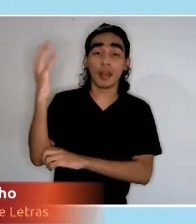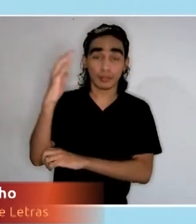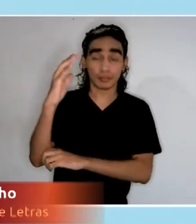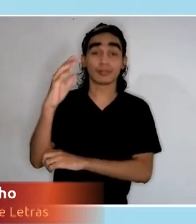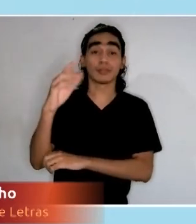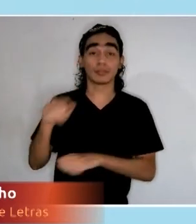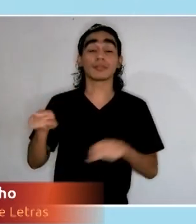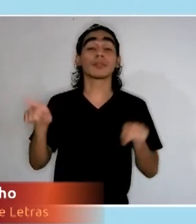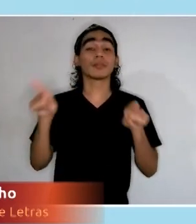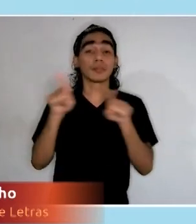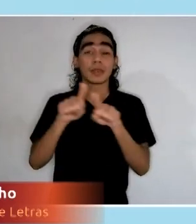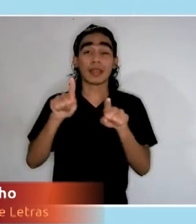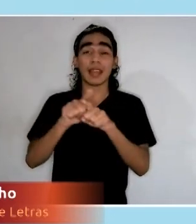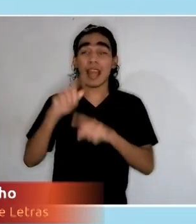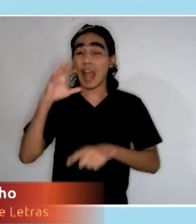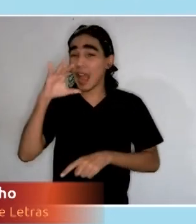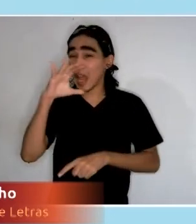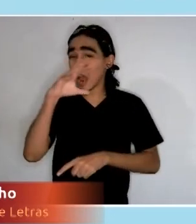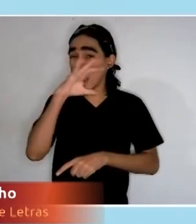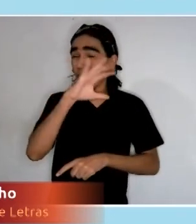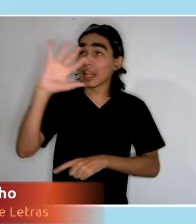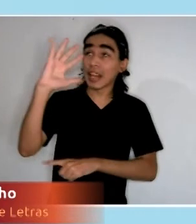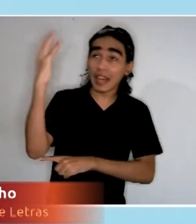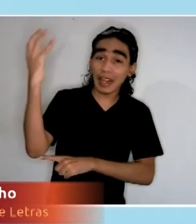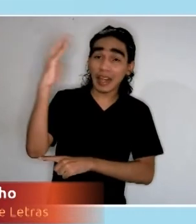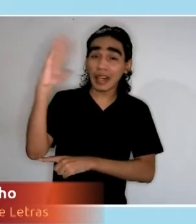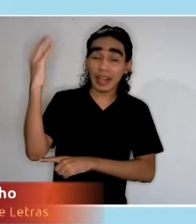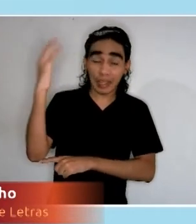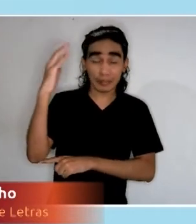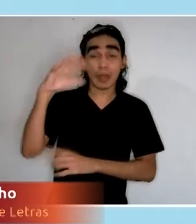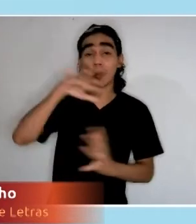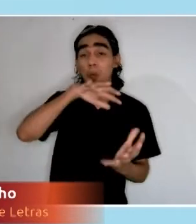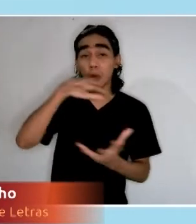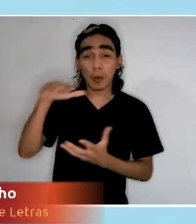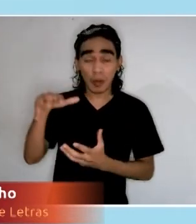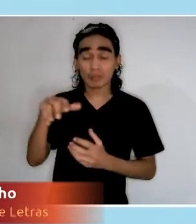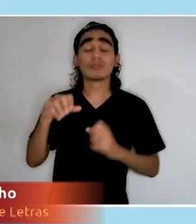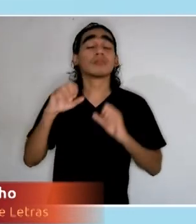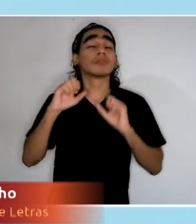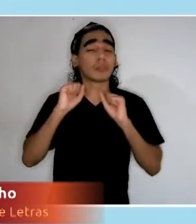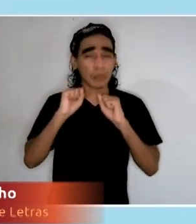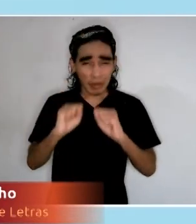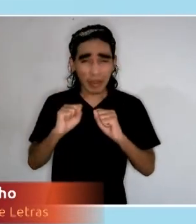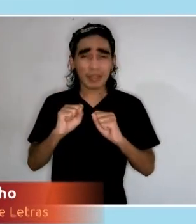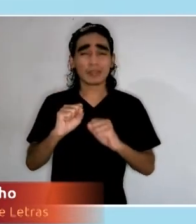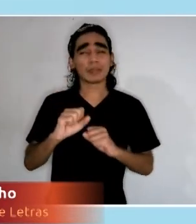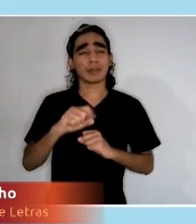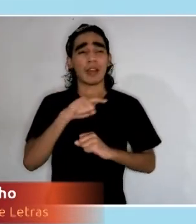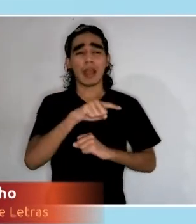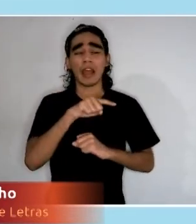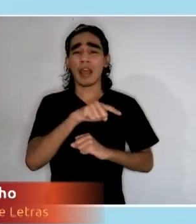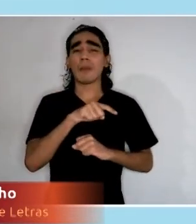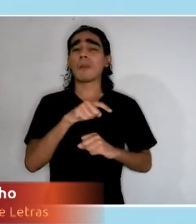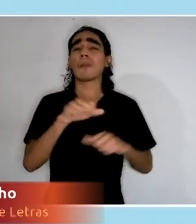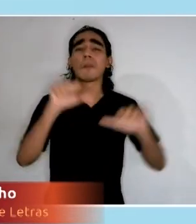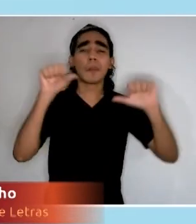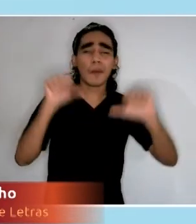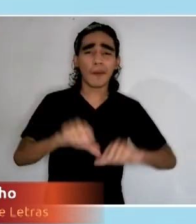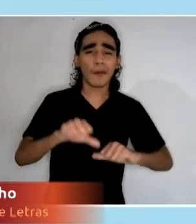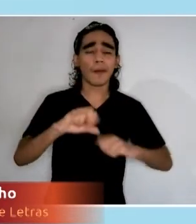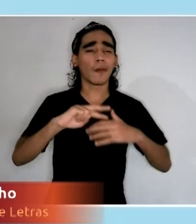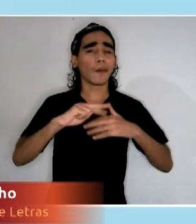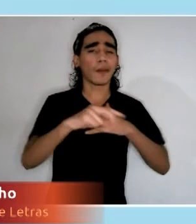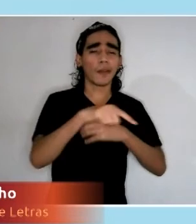gera eventos extremos que penalizam, sobretudo, esses empobrecidos que sofrem de desnutrição, de